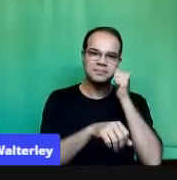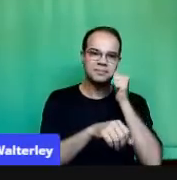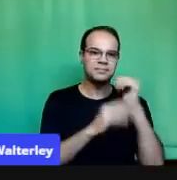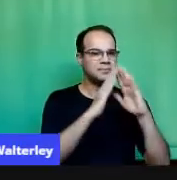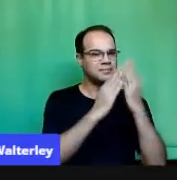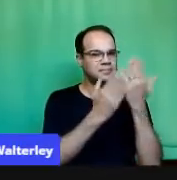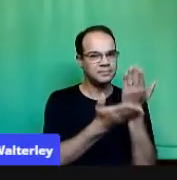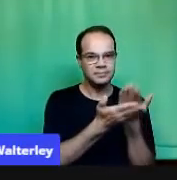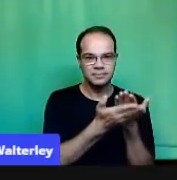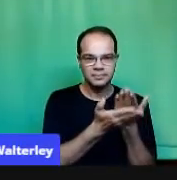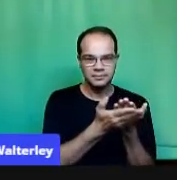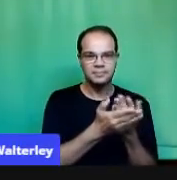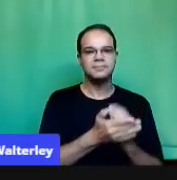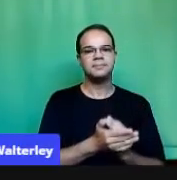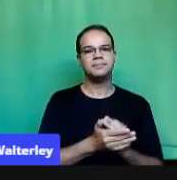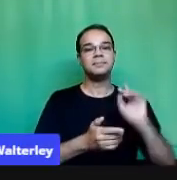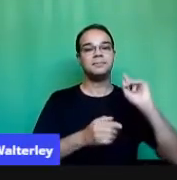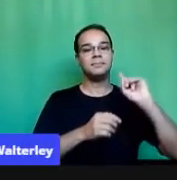1971, com a Lei